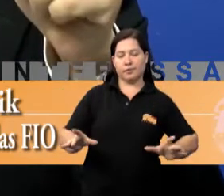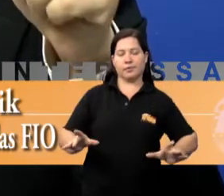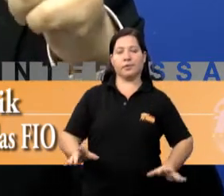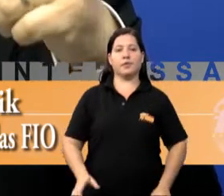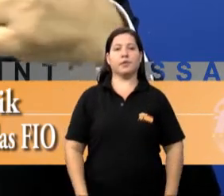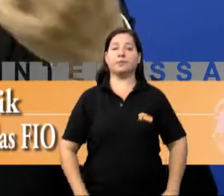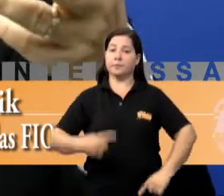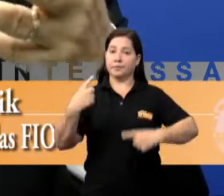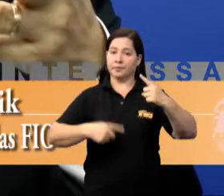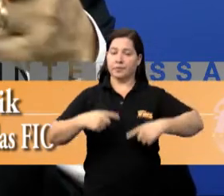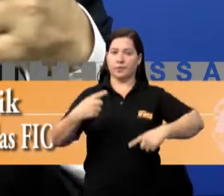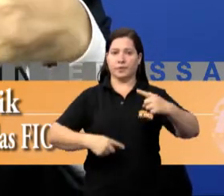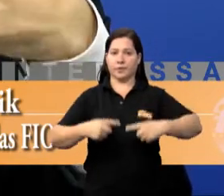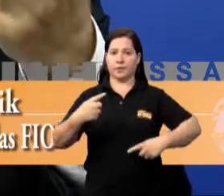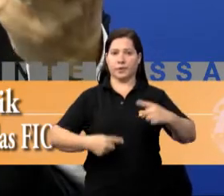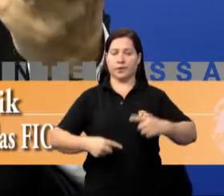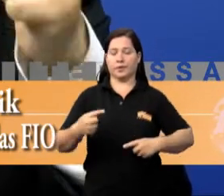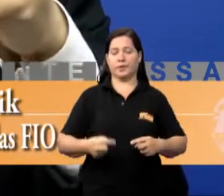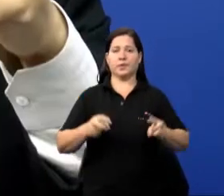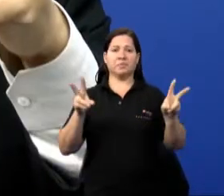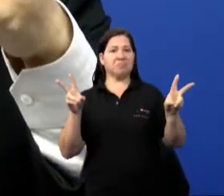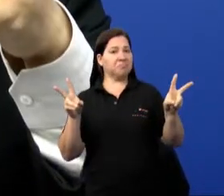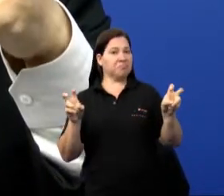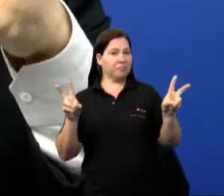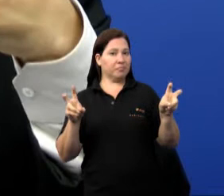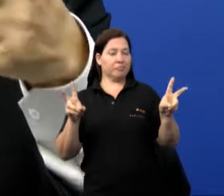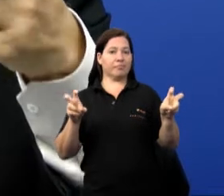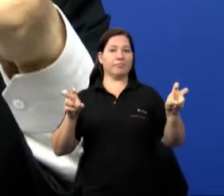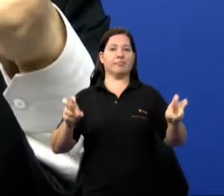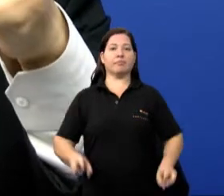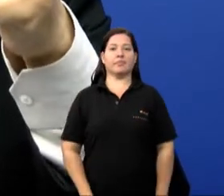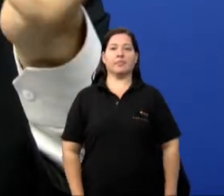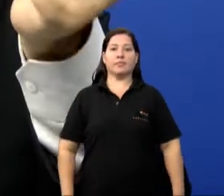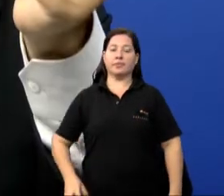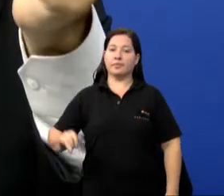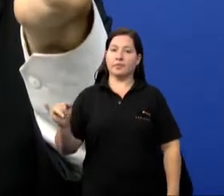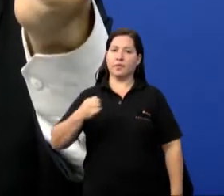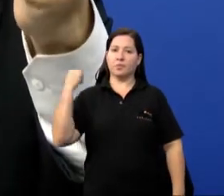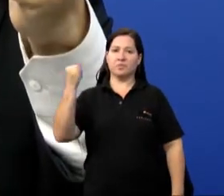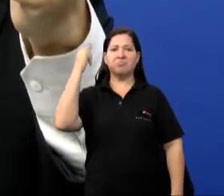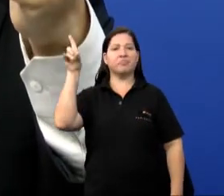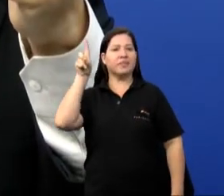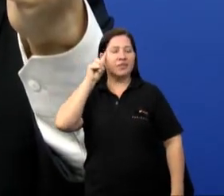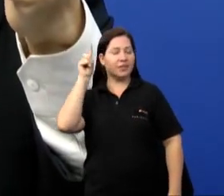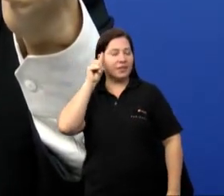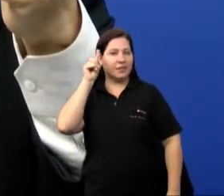discutir conteúdos, matérias de seu interesse cotidiano.